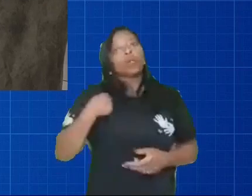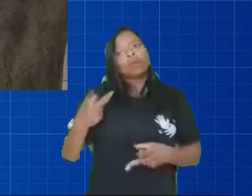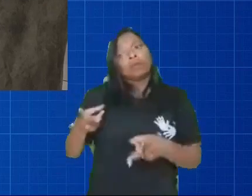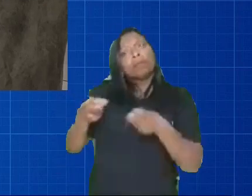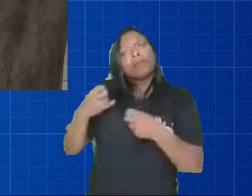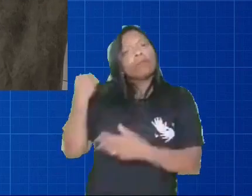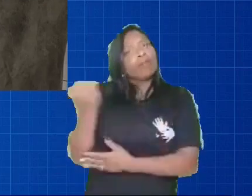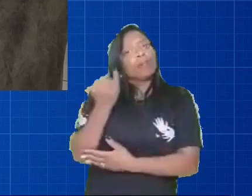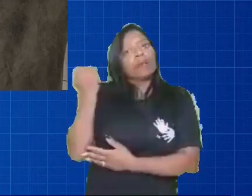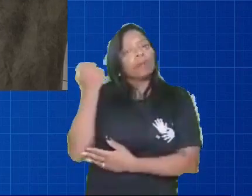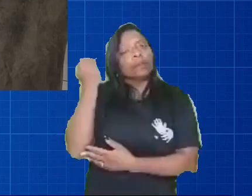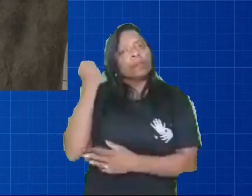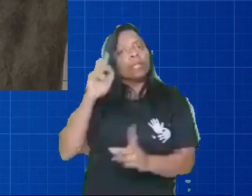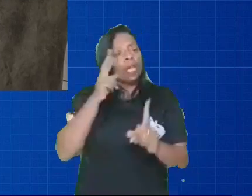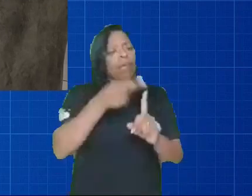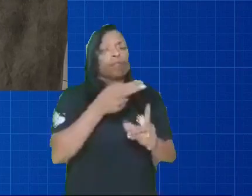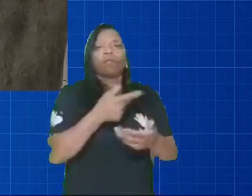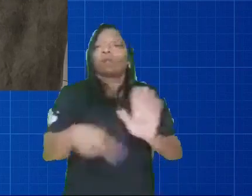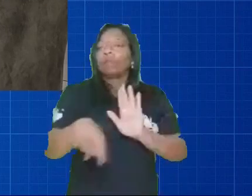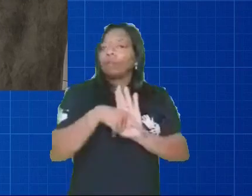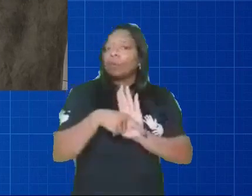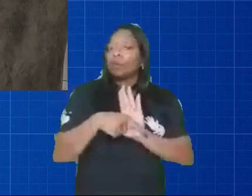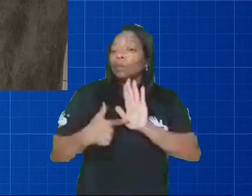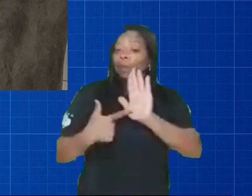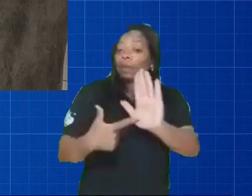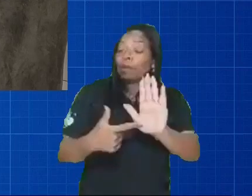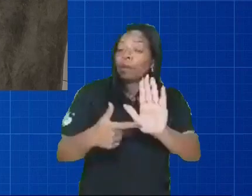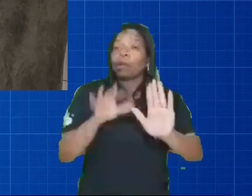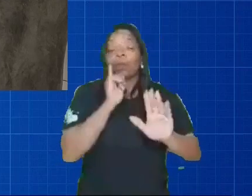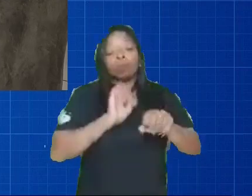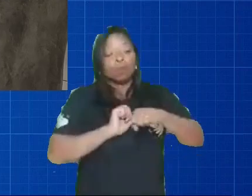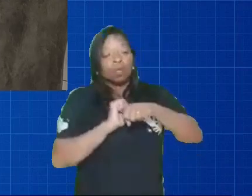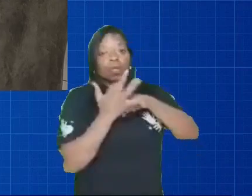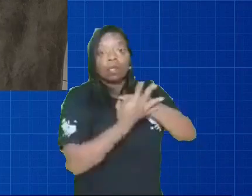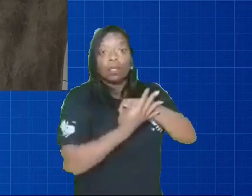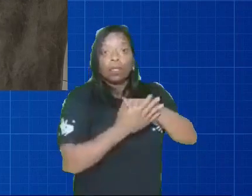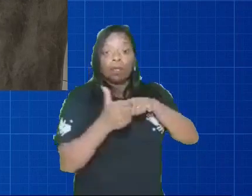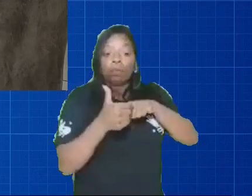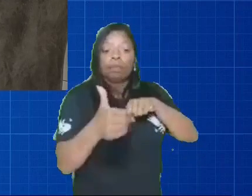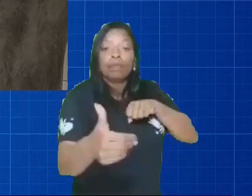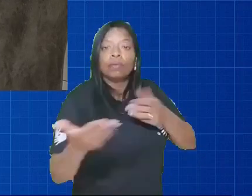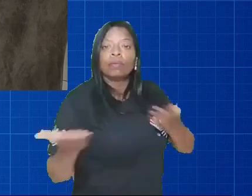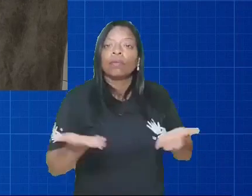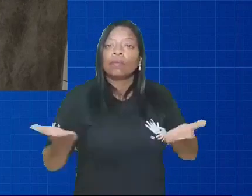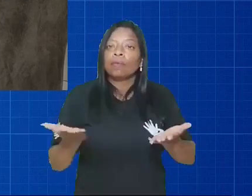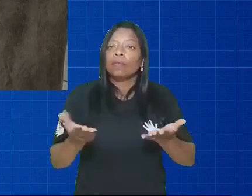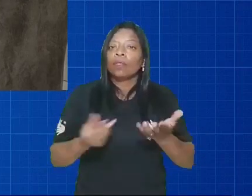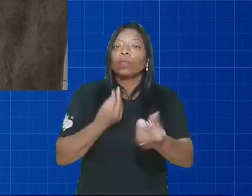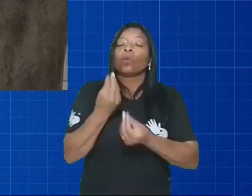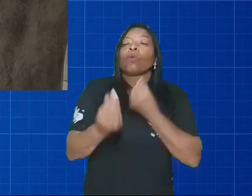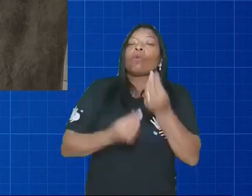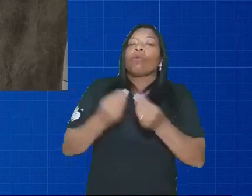essa referência que você fez pós-pandemia, né, e a necessidade de nós termos que